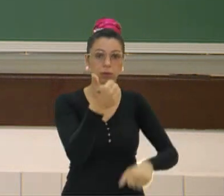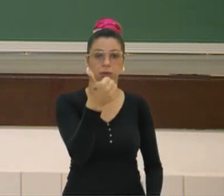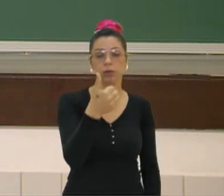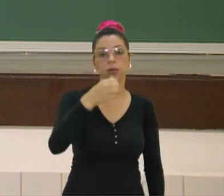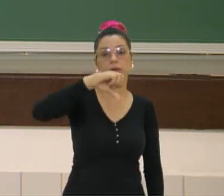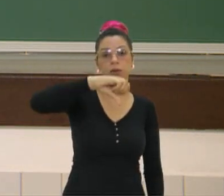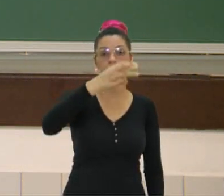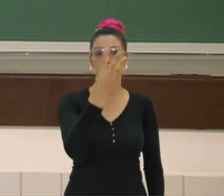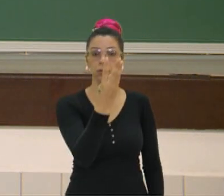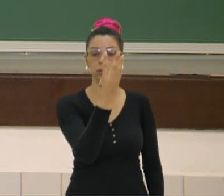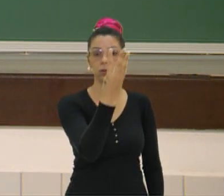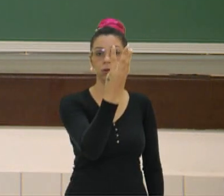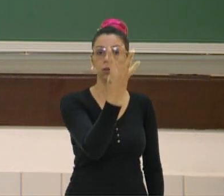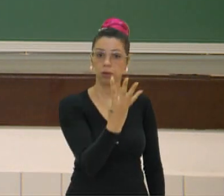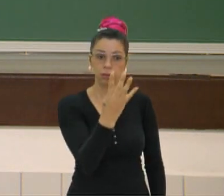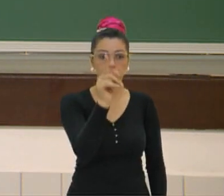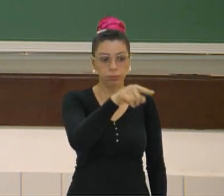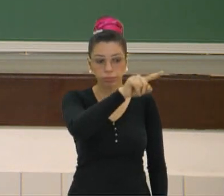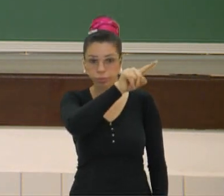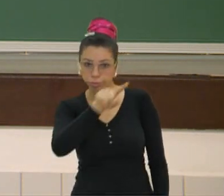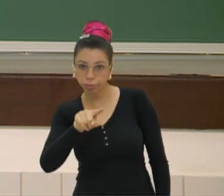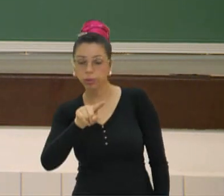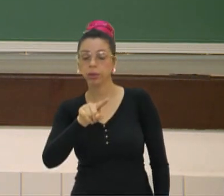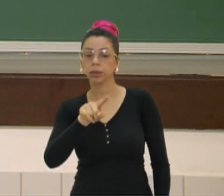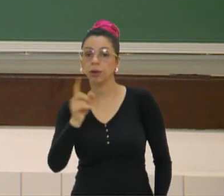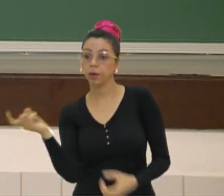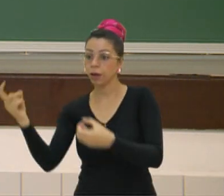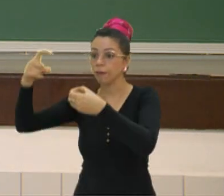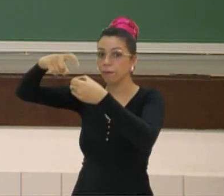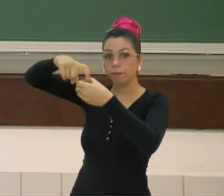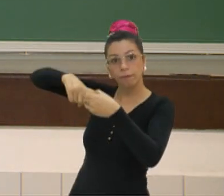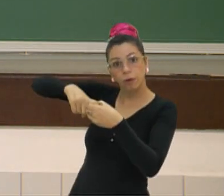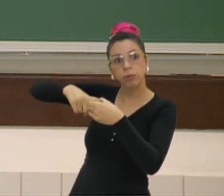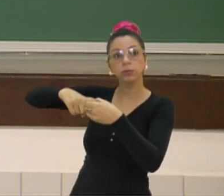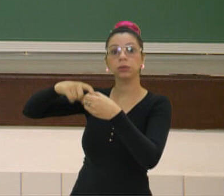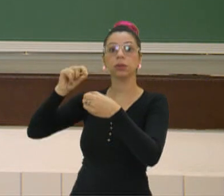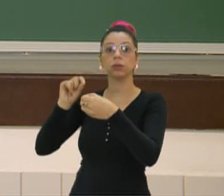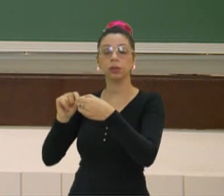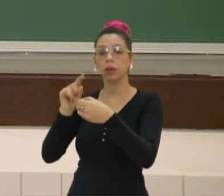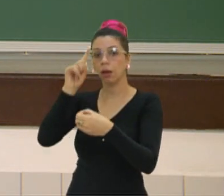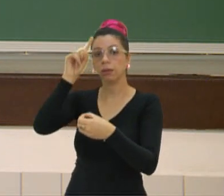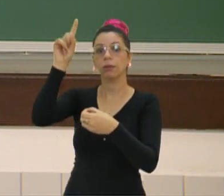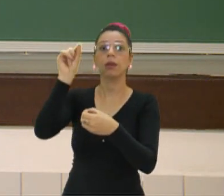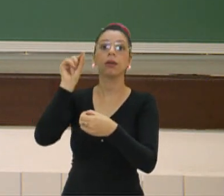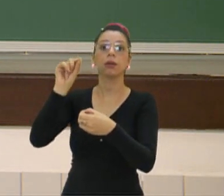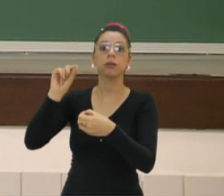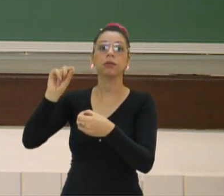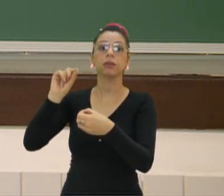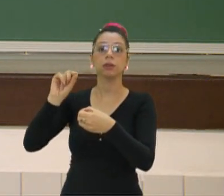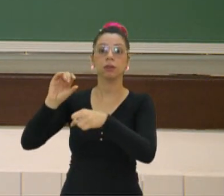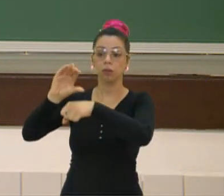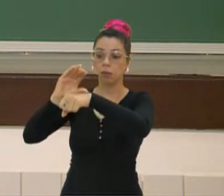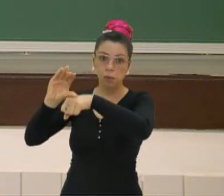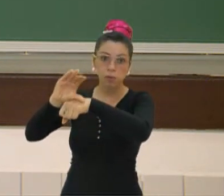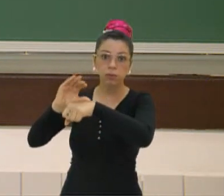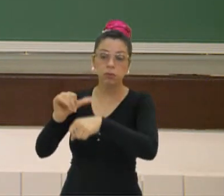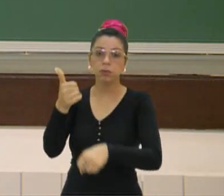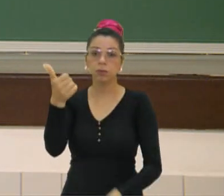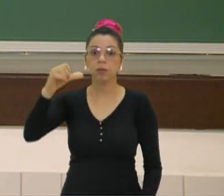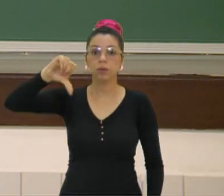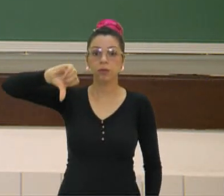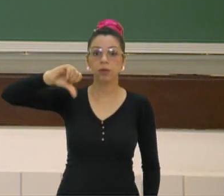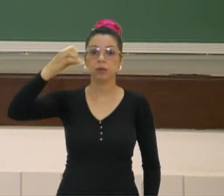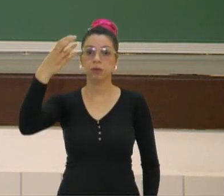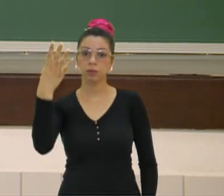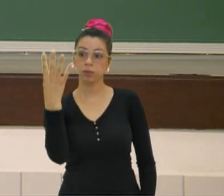Vargas, essa ideia da reeleição, ela é retomada agora na de 46. Por isso falamos de redemocratização, entende?